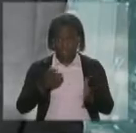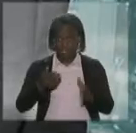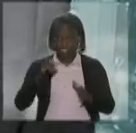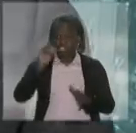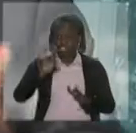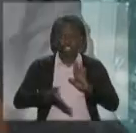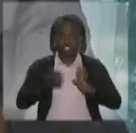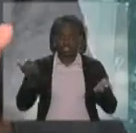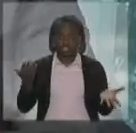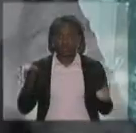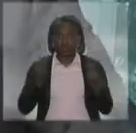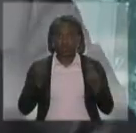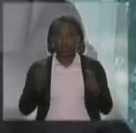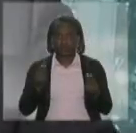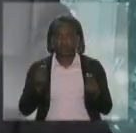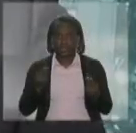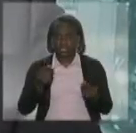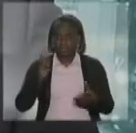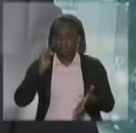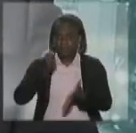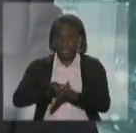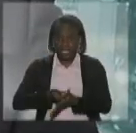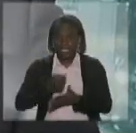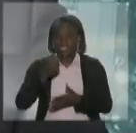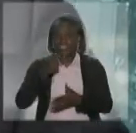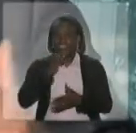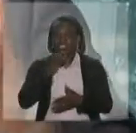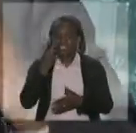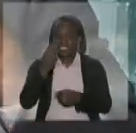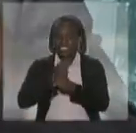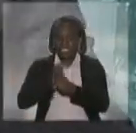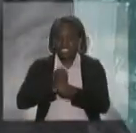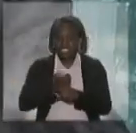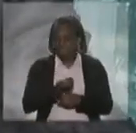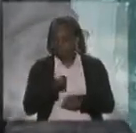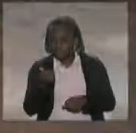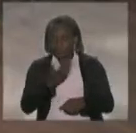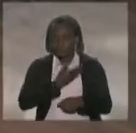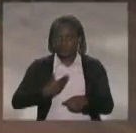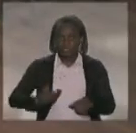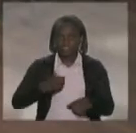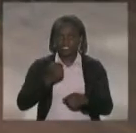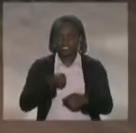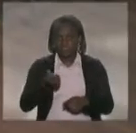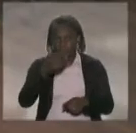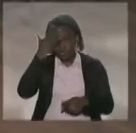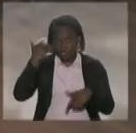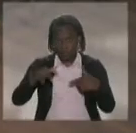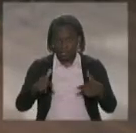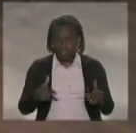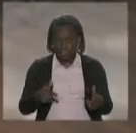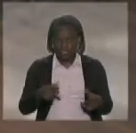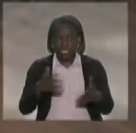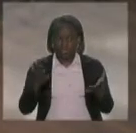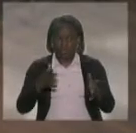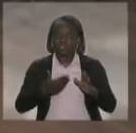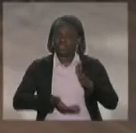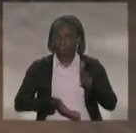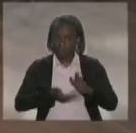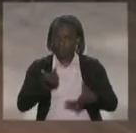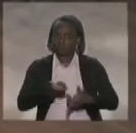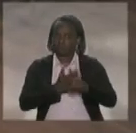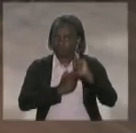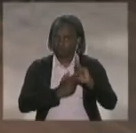e suspende pagamento do terreno o mec a tri é essa essa mensagem inclusive está suspensa por uma liminar